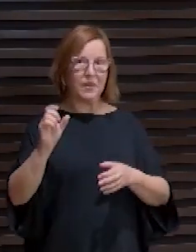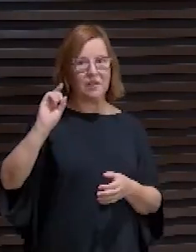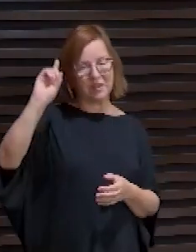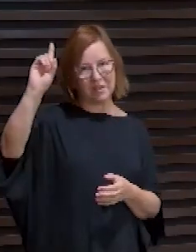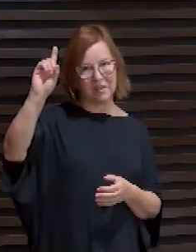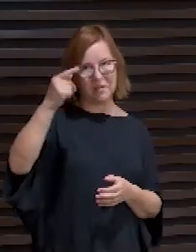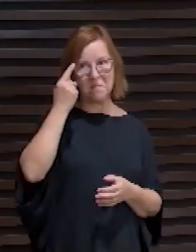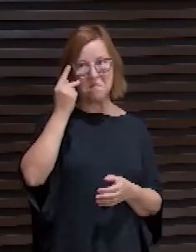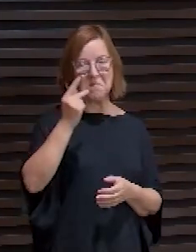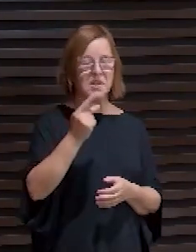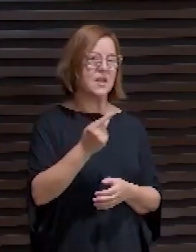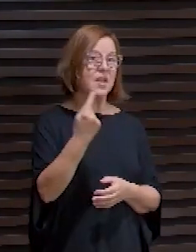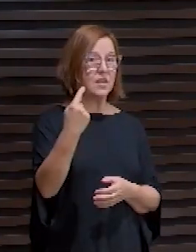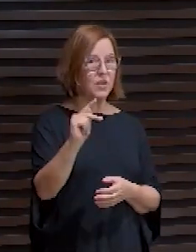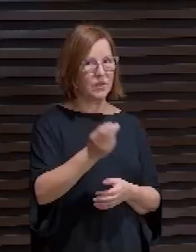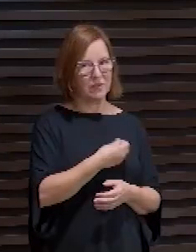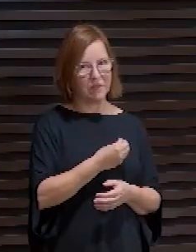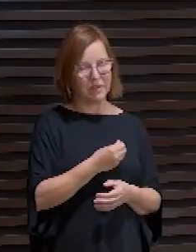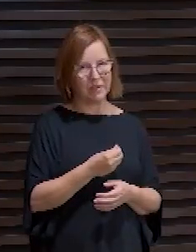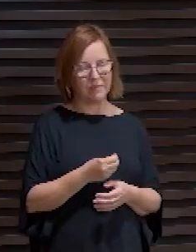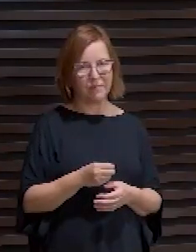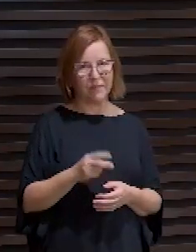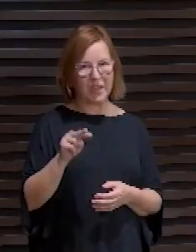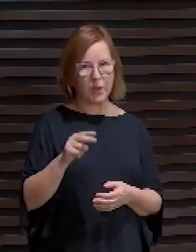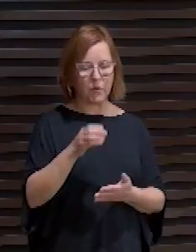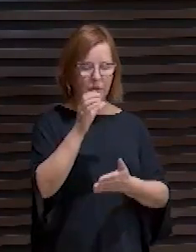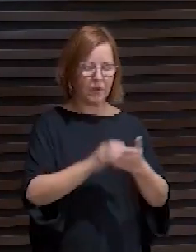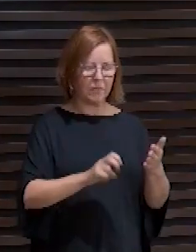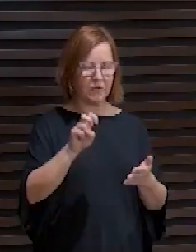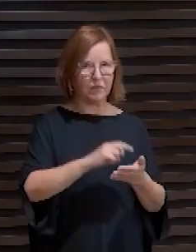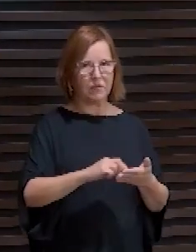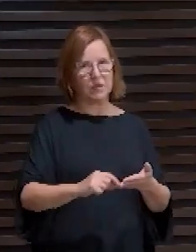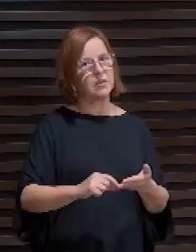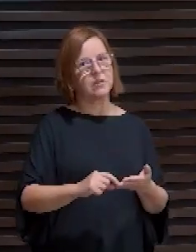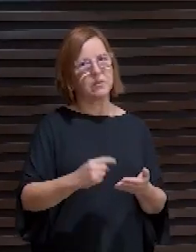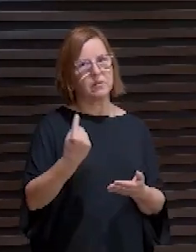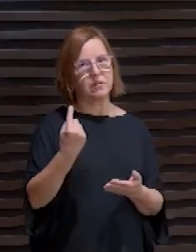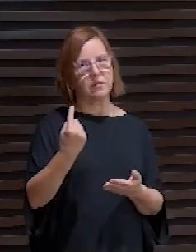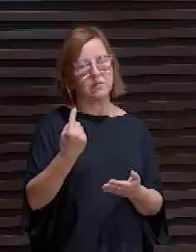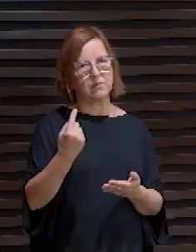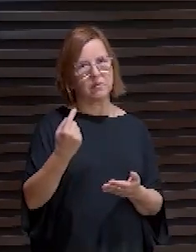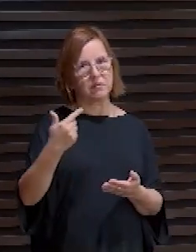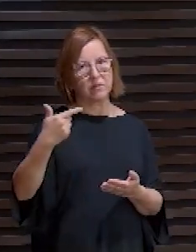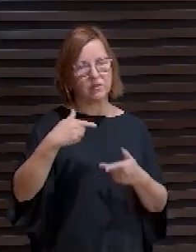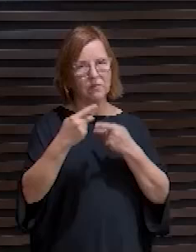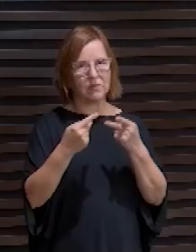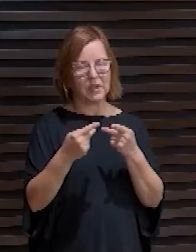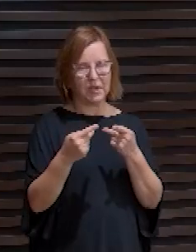vidas. Quando nós lemos lá em Hebreus capítulo 5, versículo 12, o autor diz assim: pois com